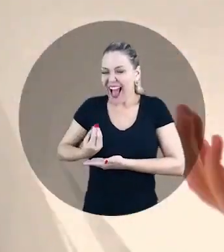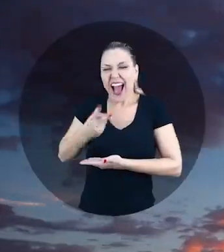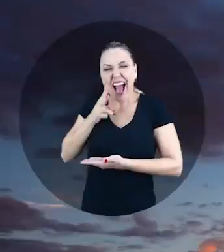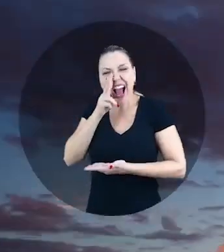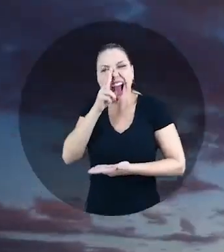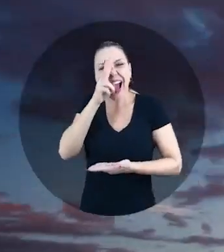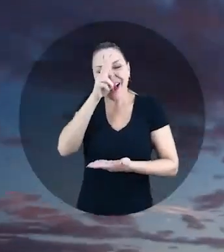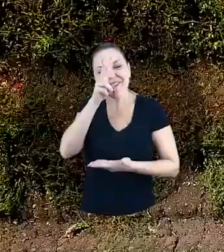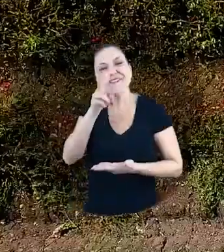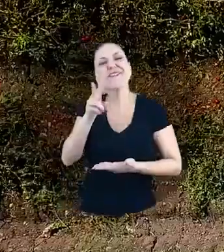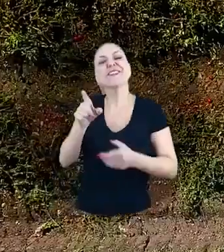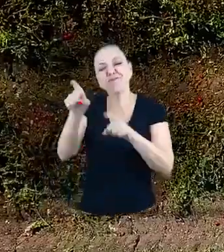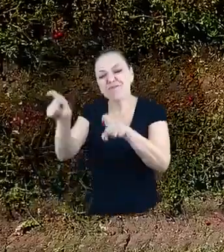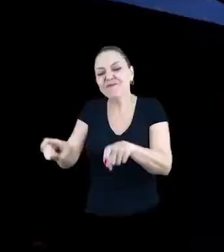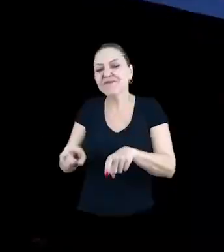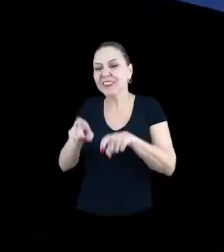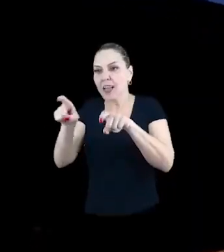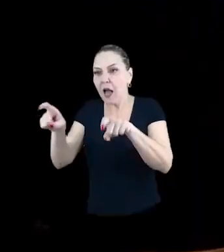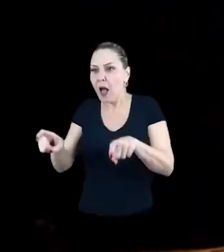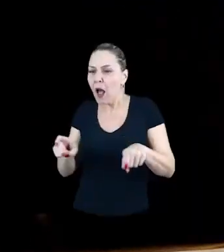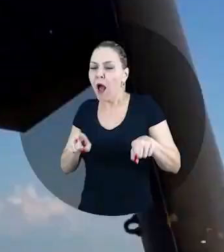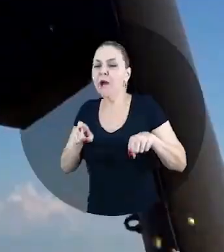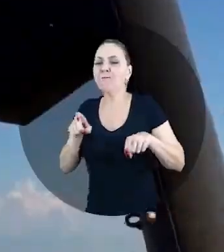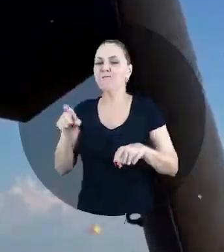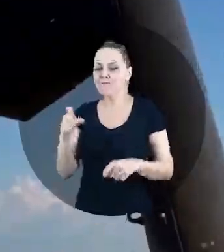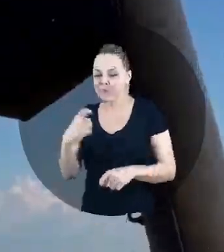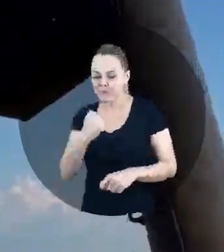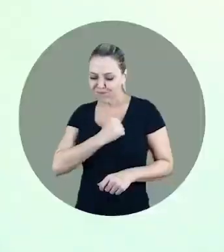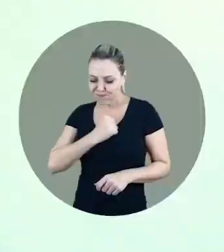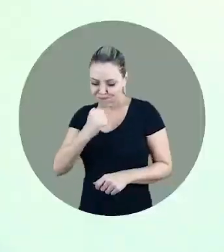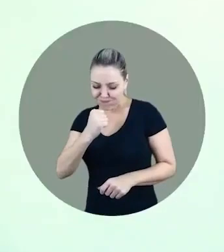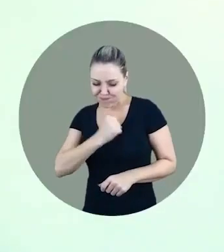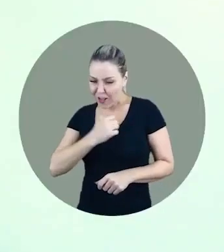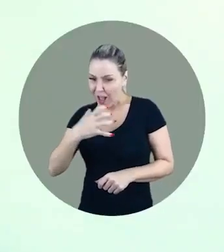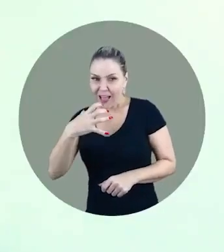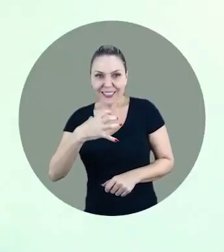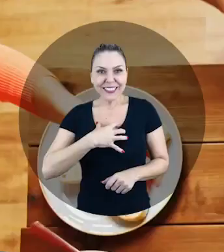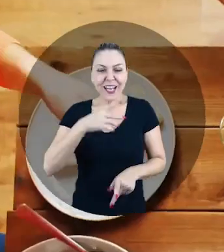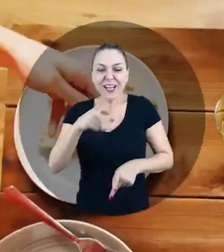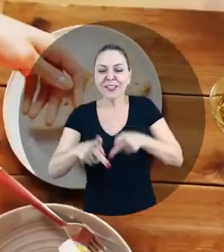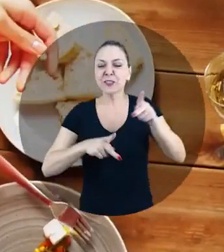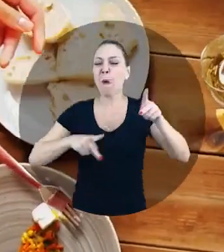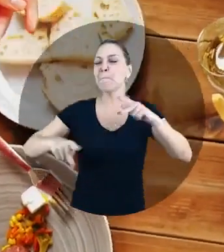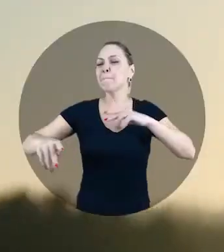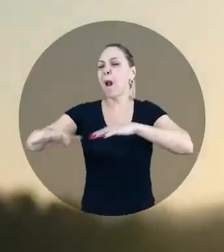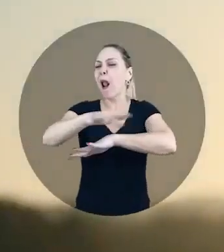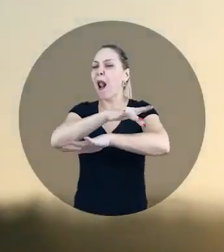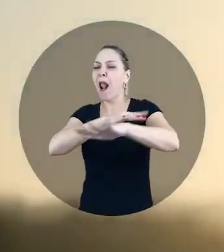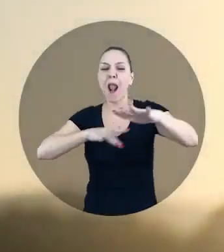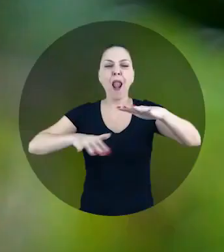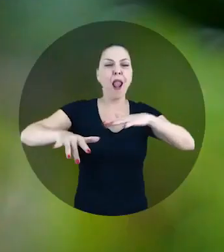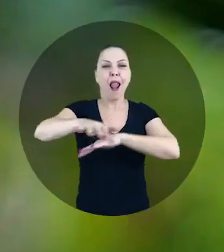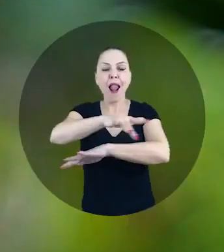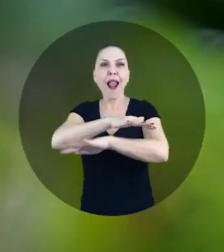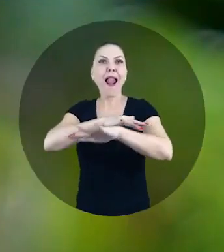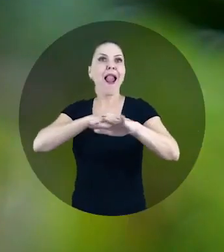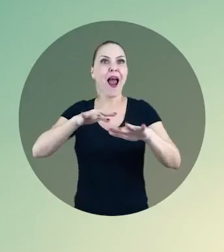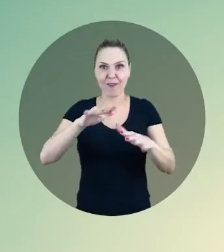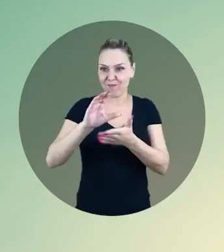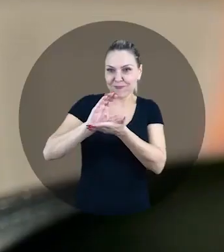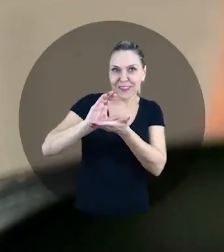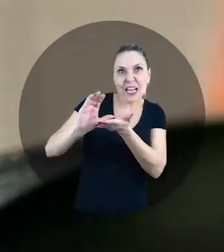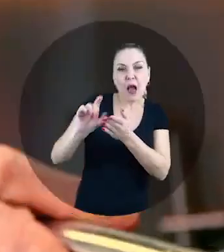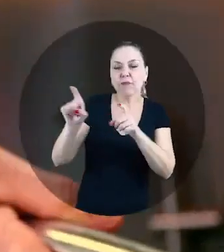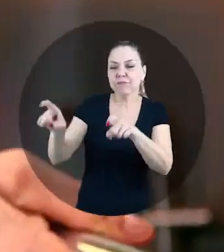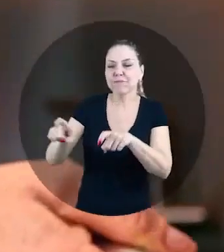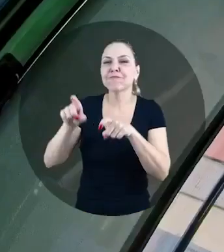vida. É a força do campo batendo no peito da nação. Crédito